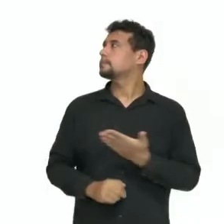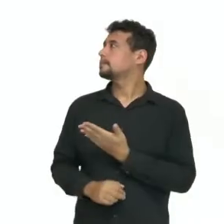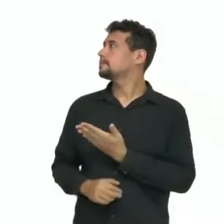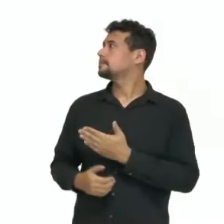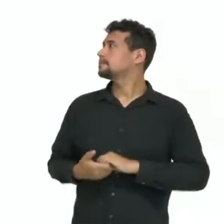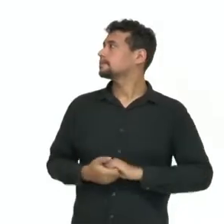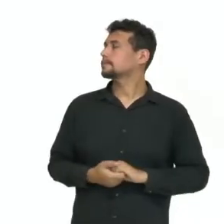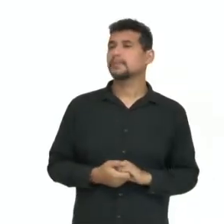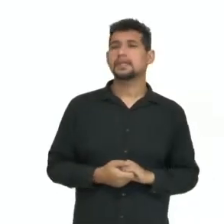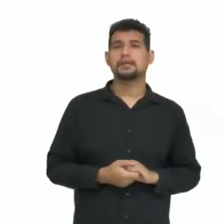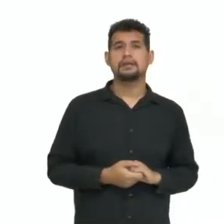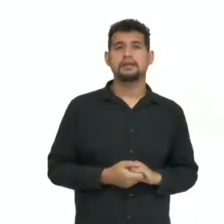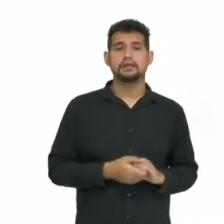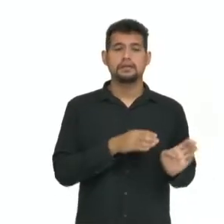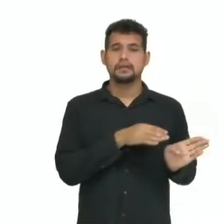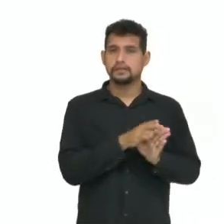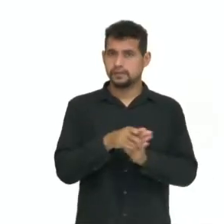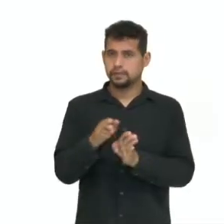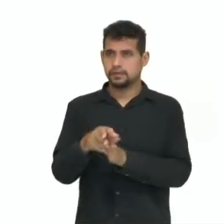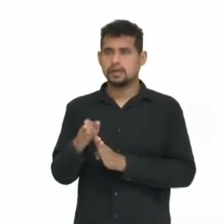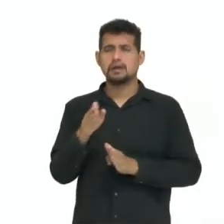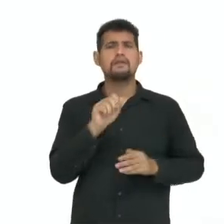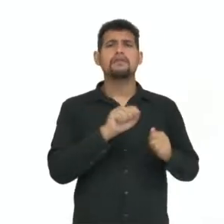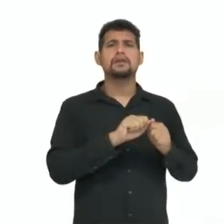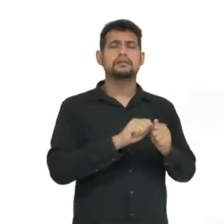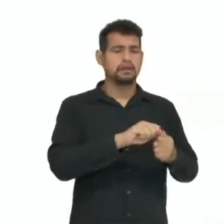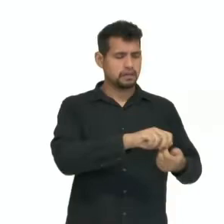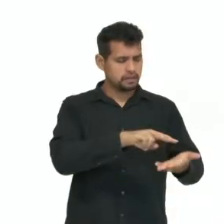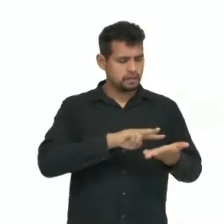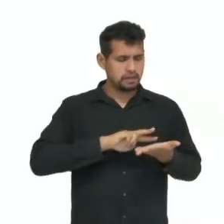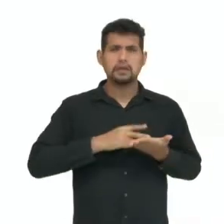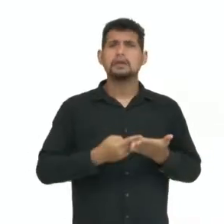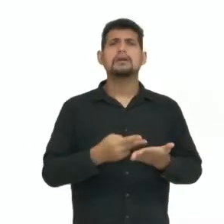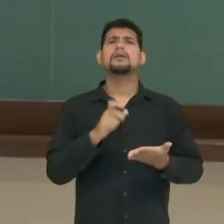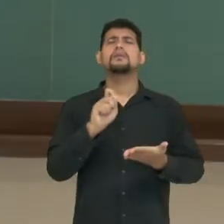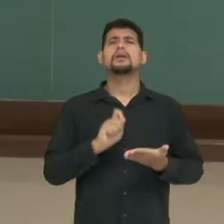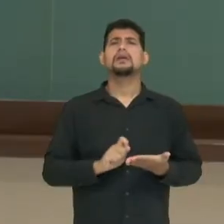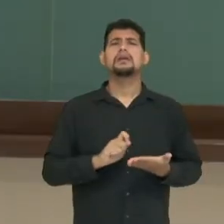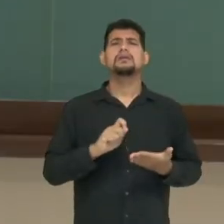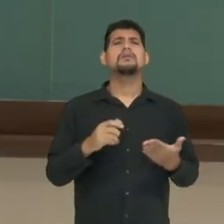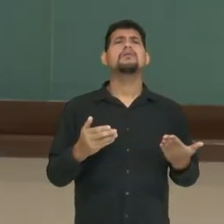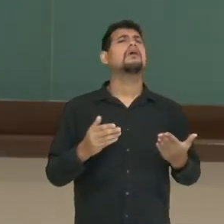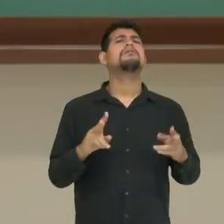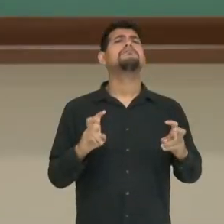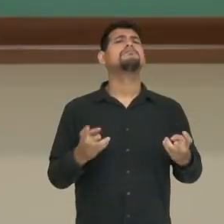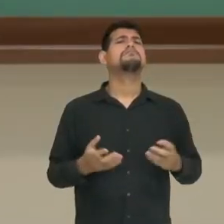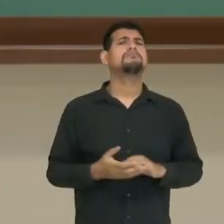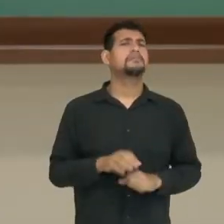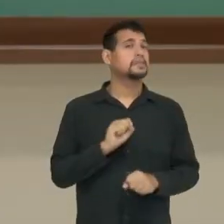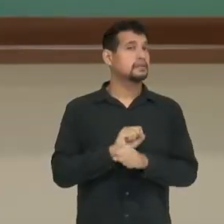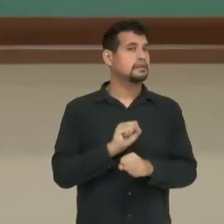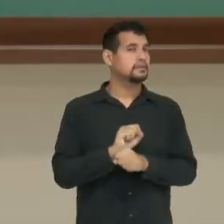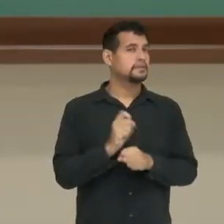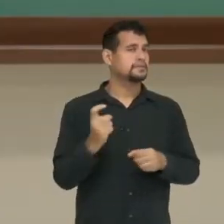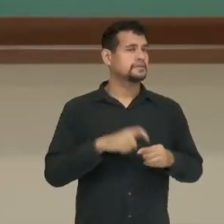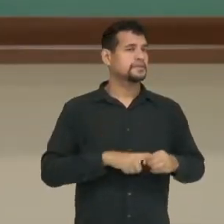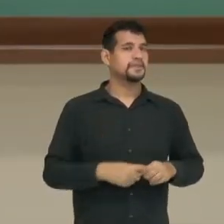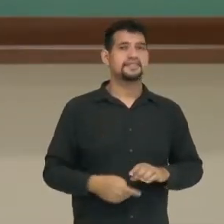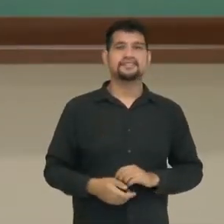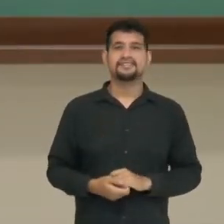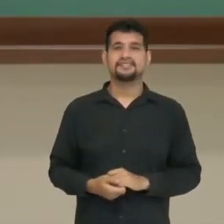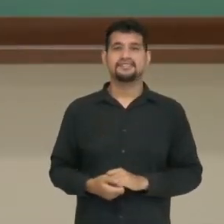O editorial interpreta criticamente os fatos noticiados sobre qual tema? Faz aí, eu te aguardo